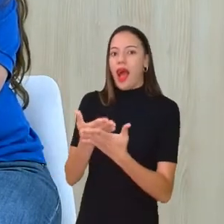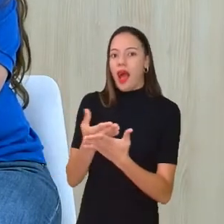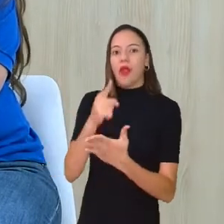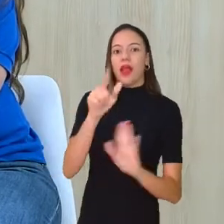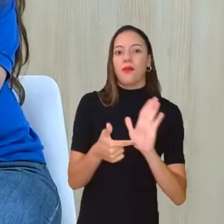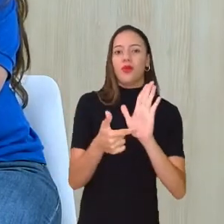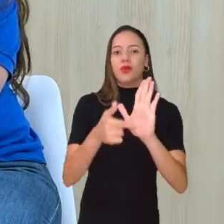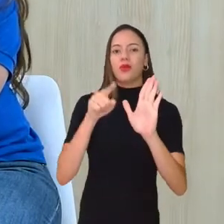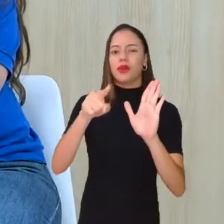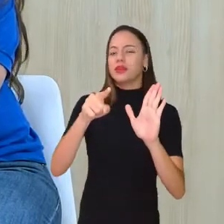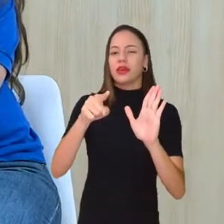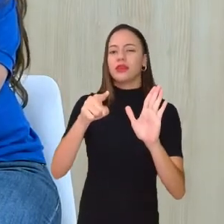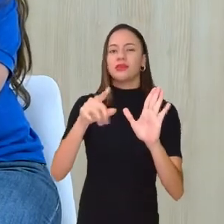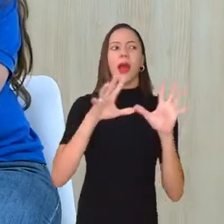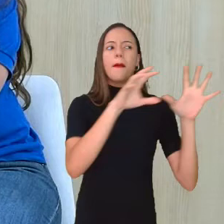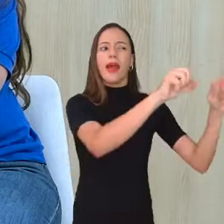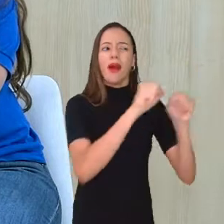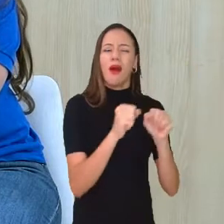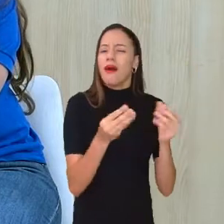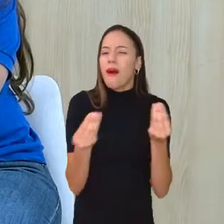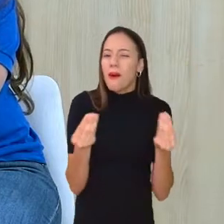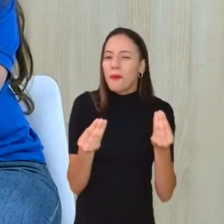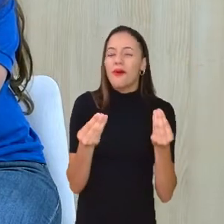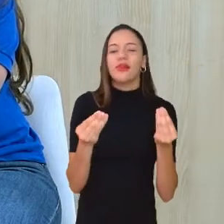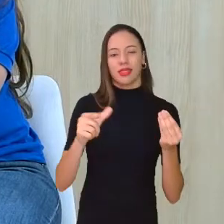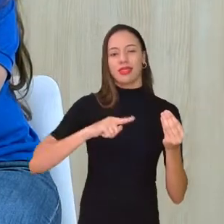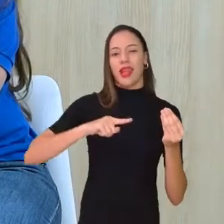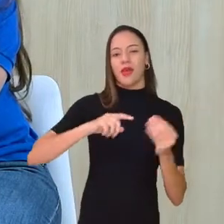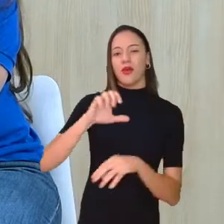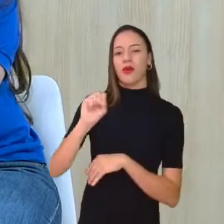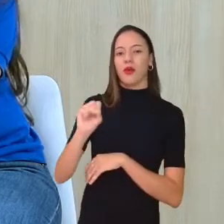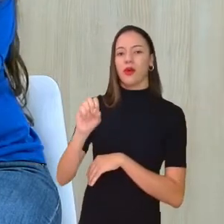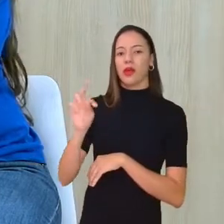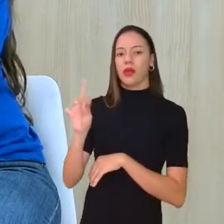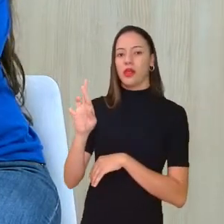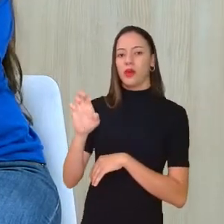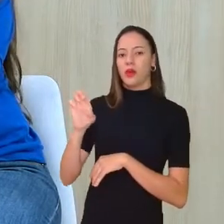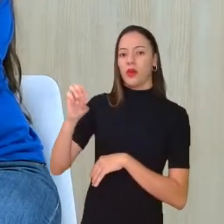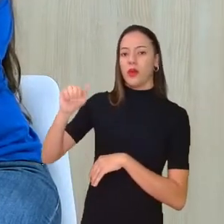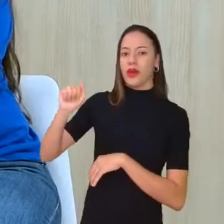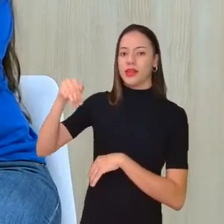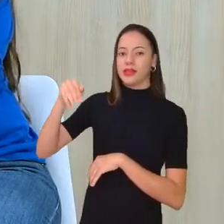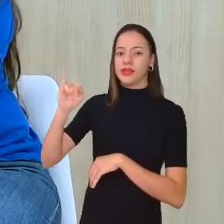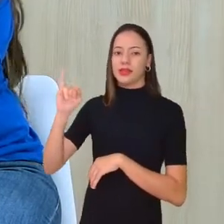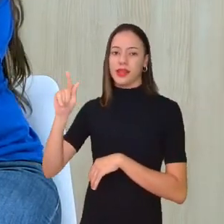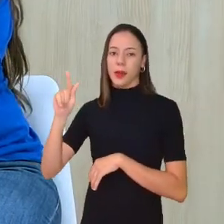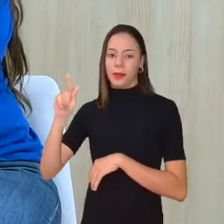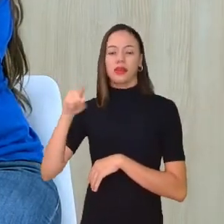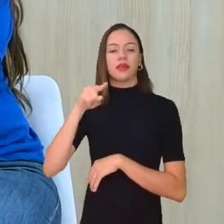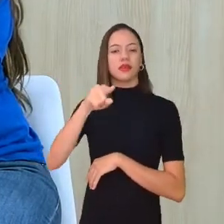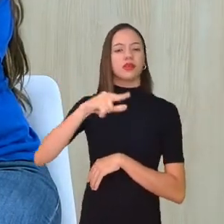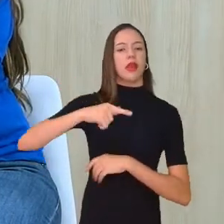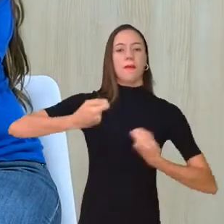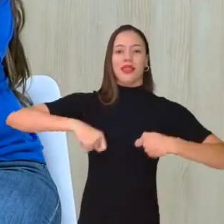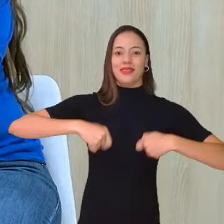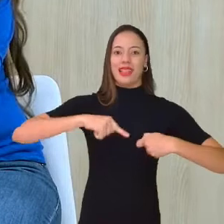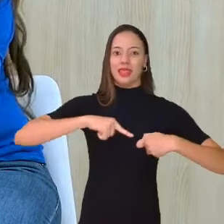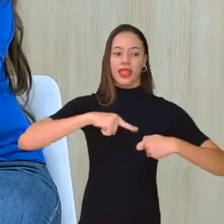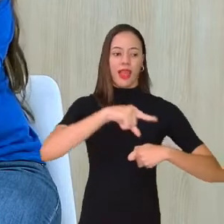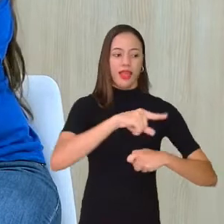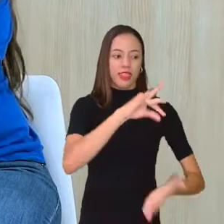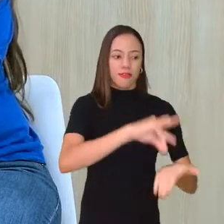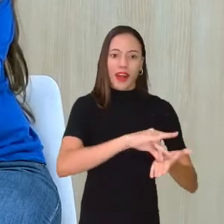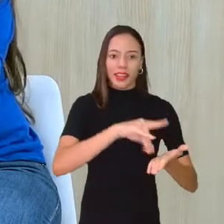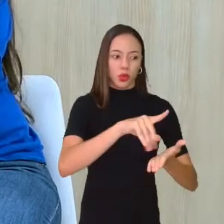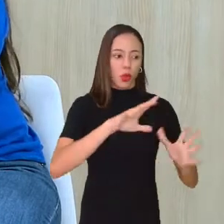aos pouquinhos, que é chamado o stream, né? Então percebe a diferença aí, né? Ou seja, você tinha que ter o físico e agora é só ir